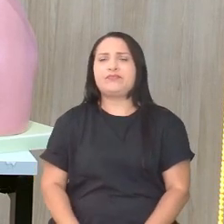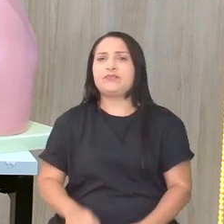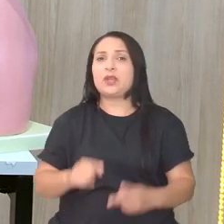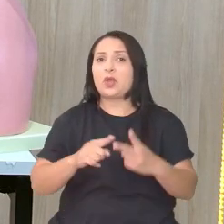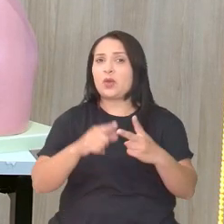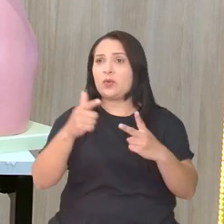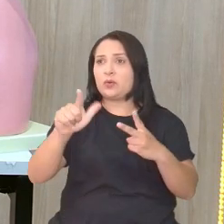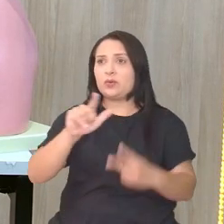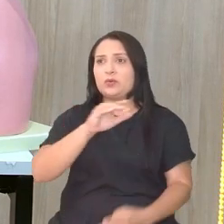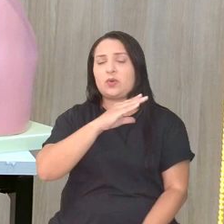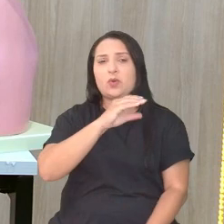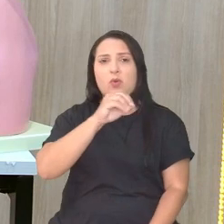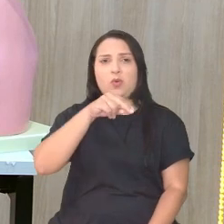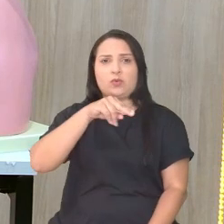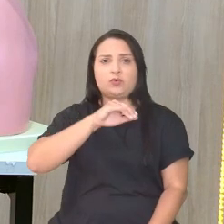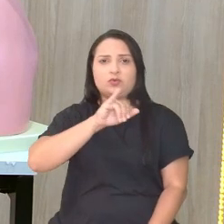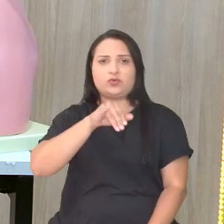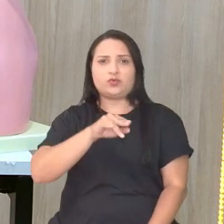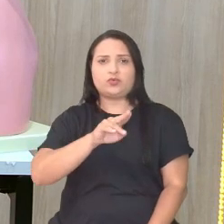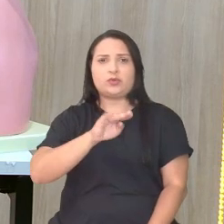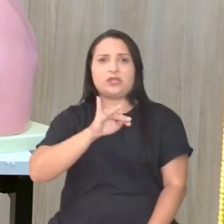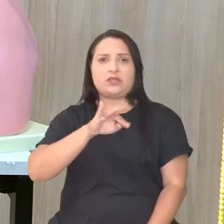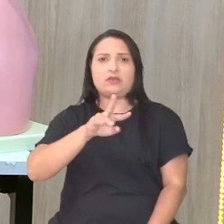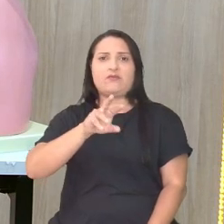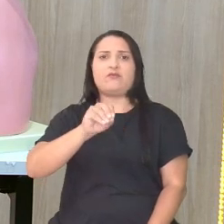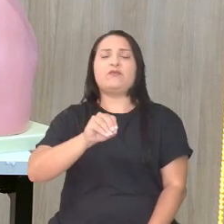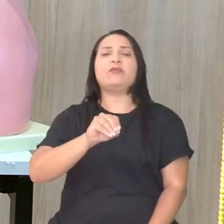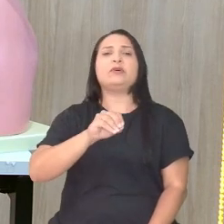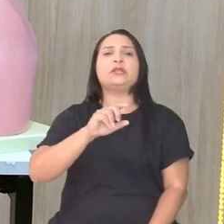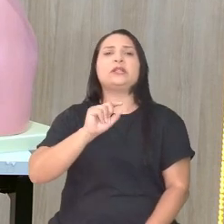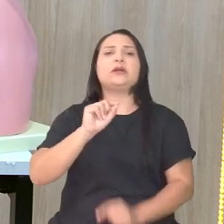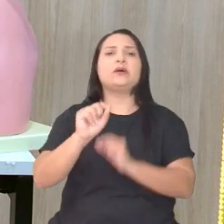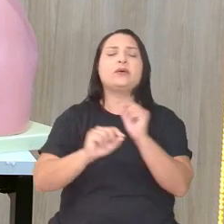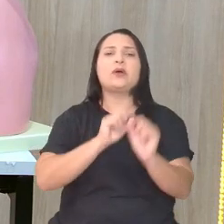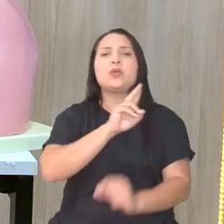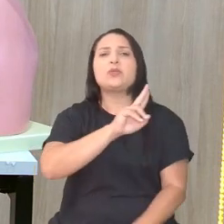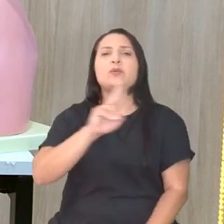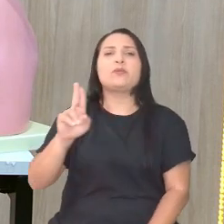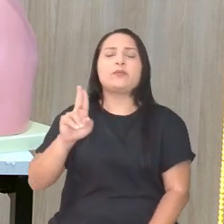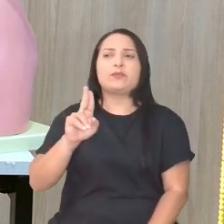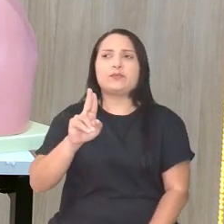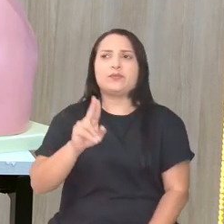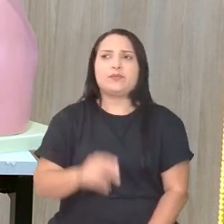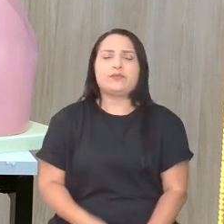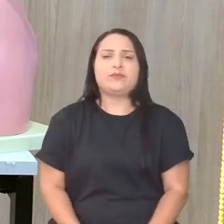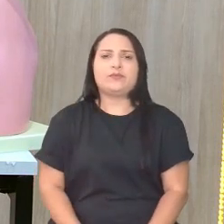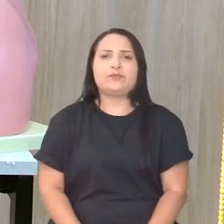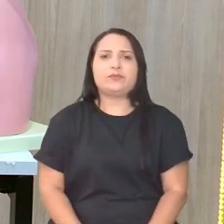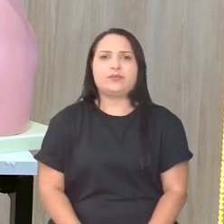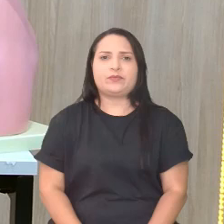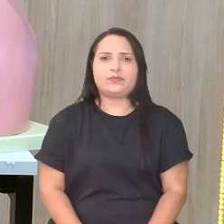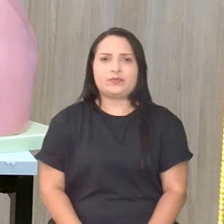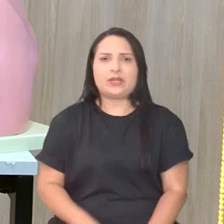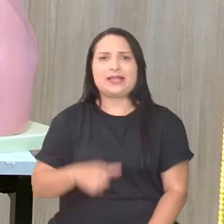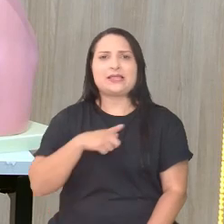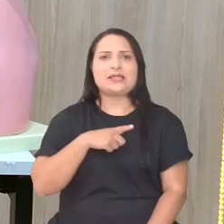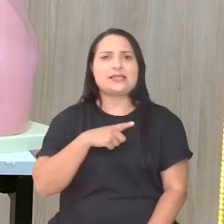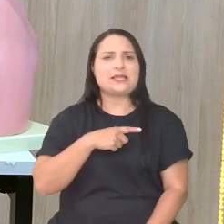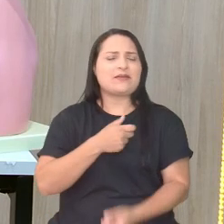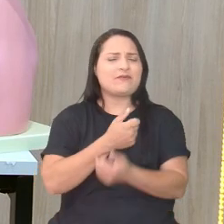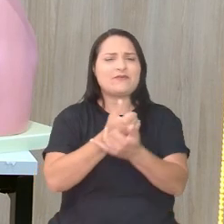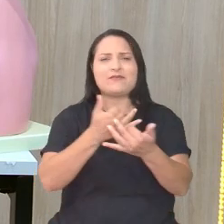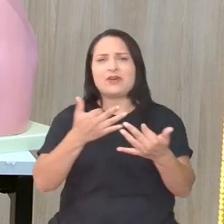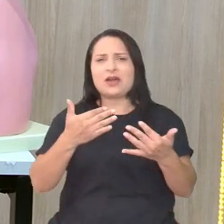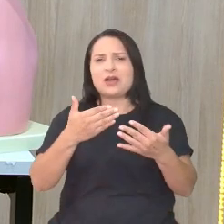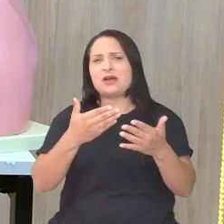outra representação. A gente vai ver que esse tecido conjuntivo, como o próprio nome está dizendo, ele vai compor muitas partes do nosso